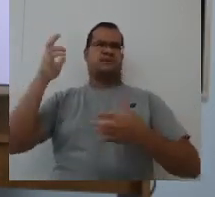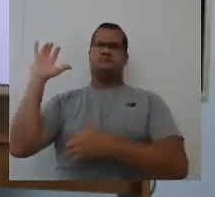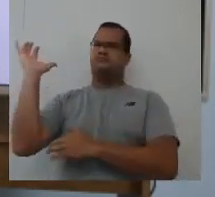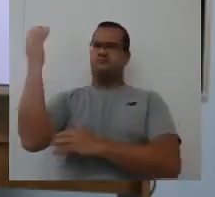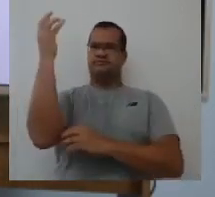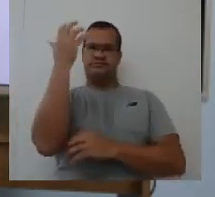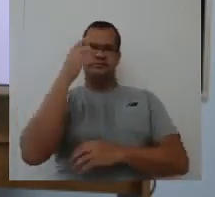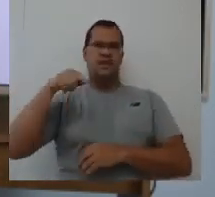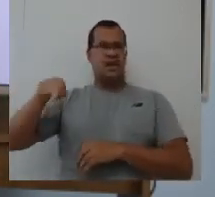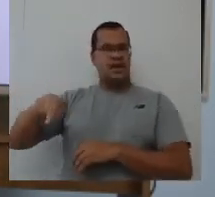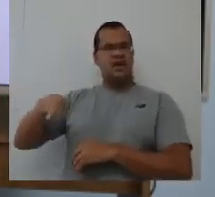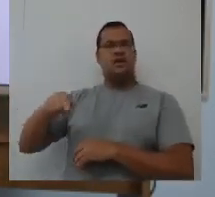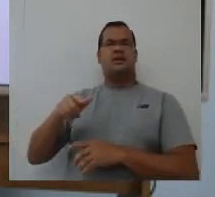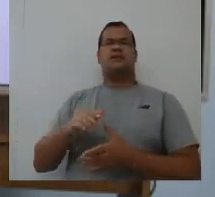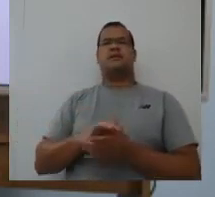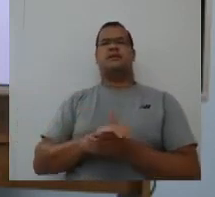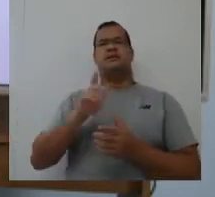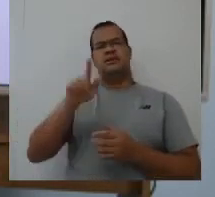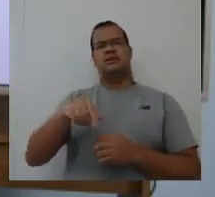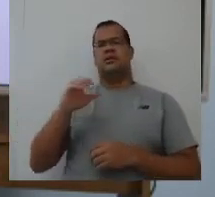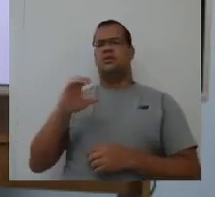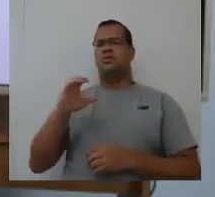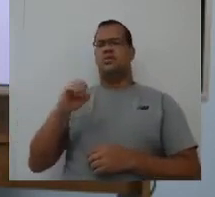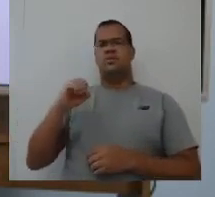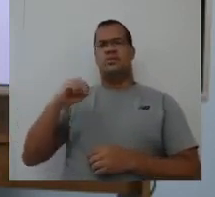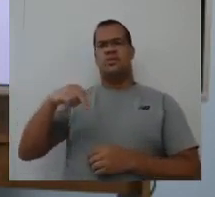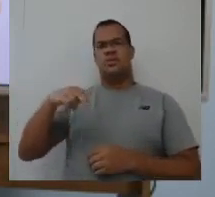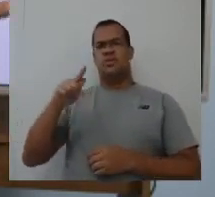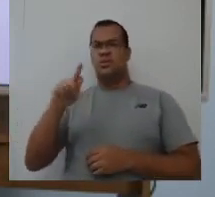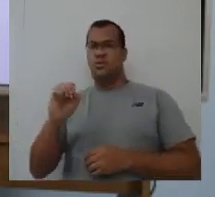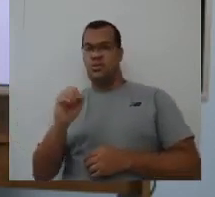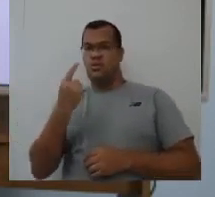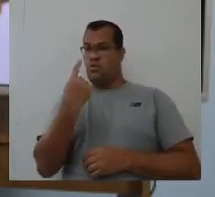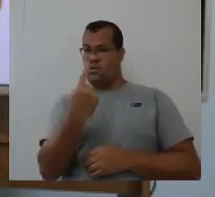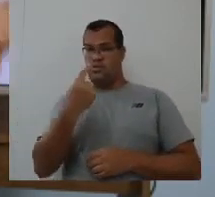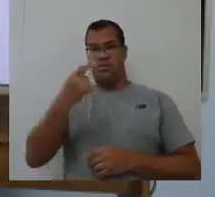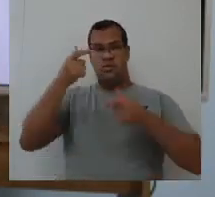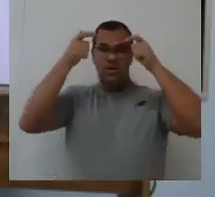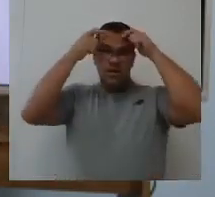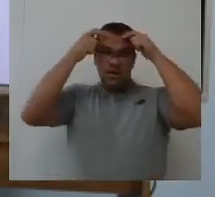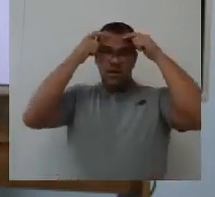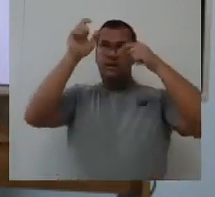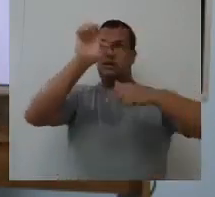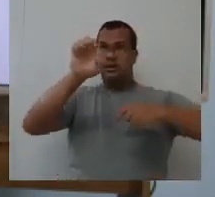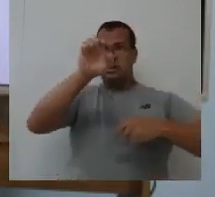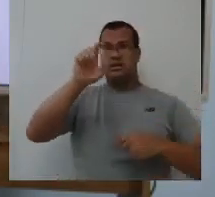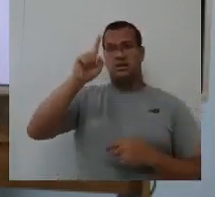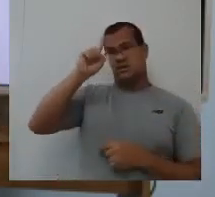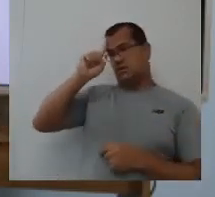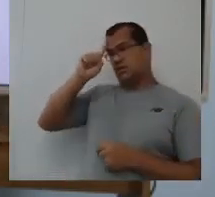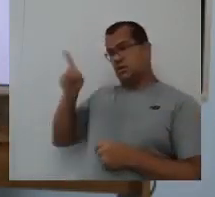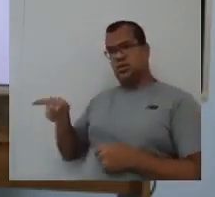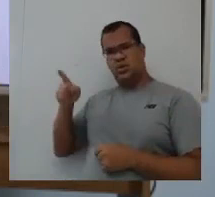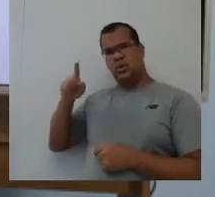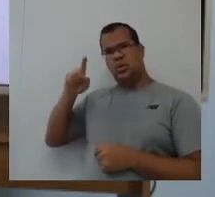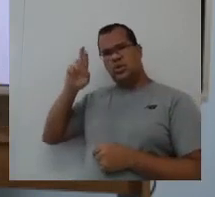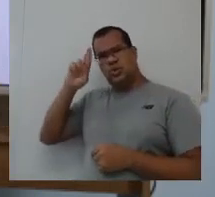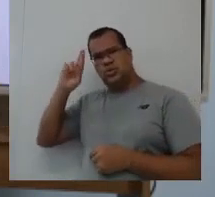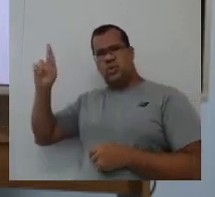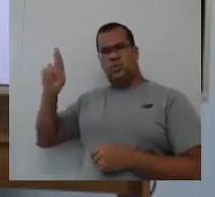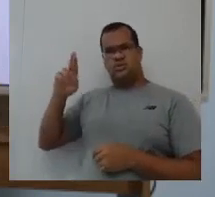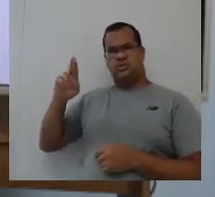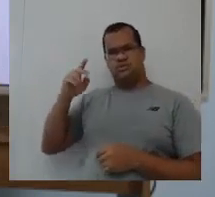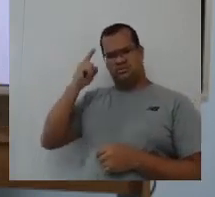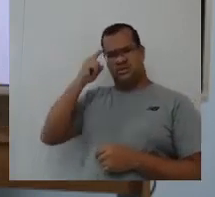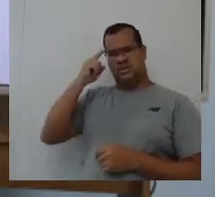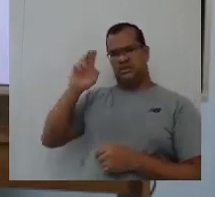Então, aquela região de florestas e rios é a região do Congo. Um rei da Europa se declarou dono. Então, para você ver o pensamento